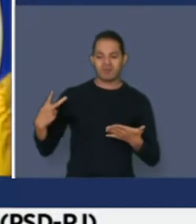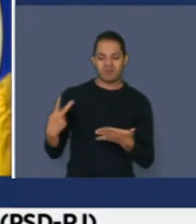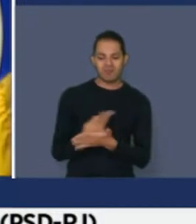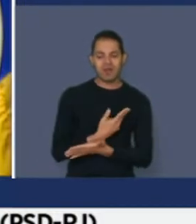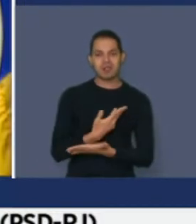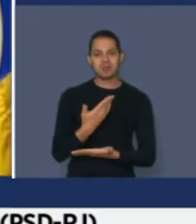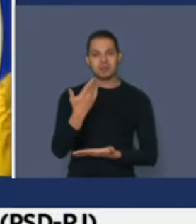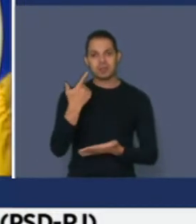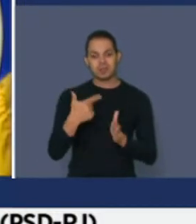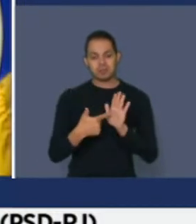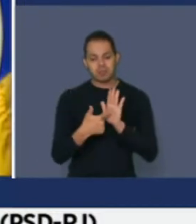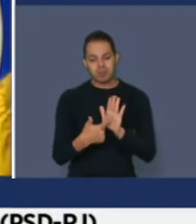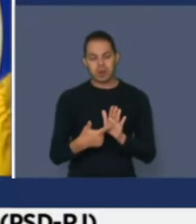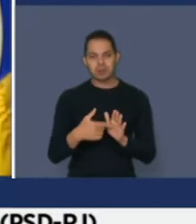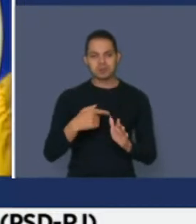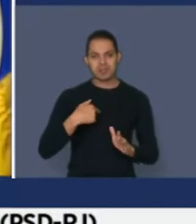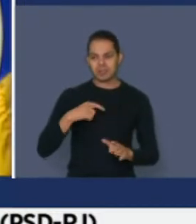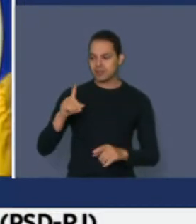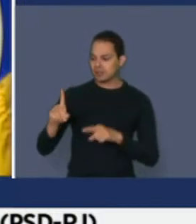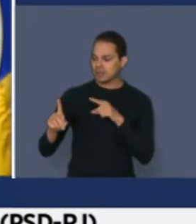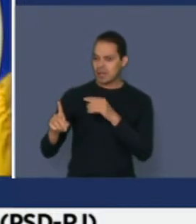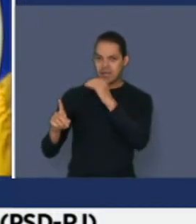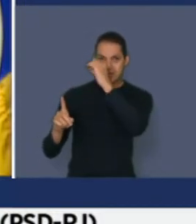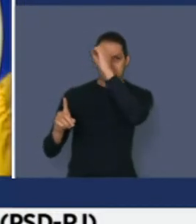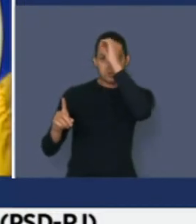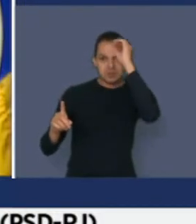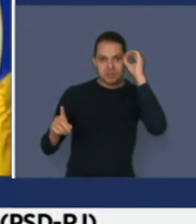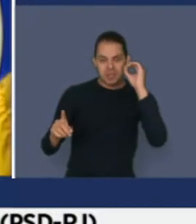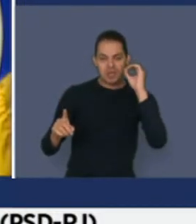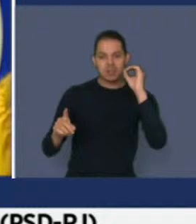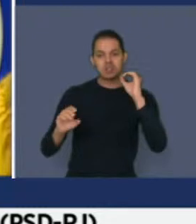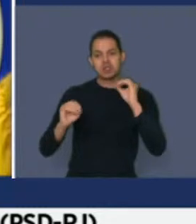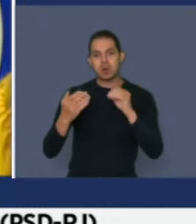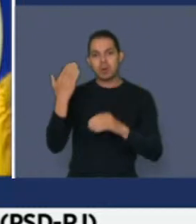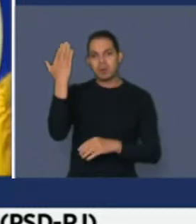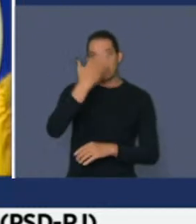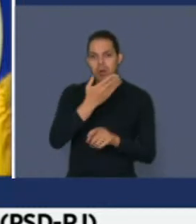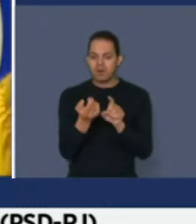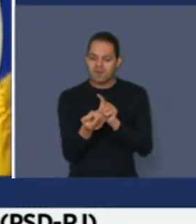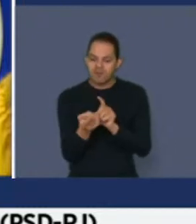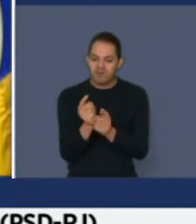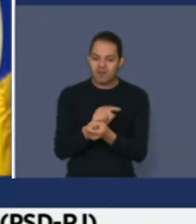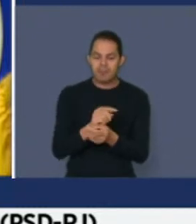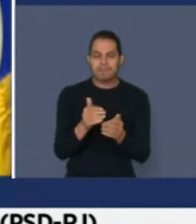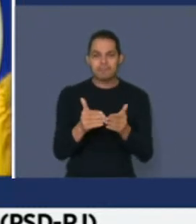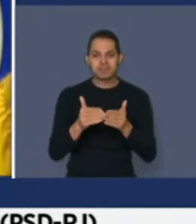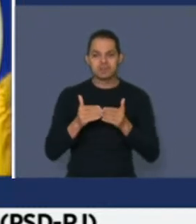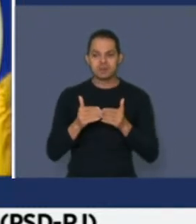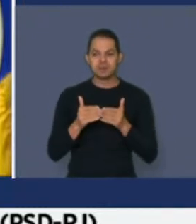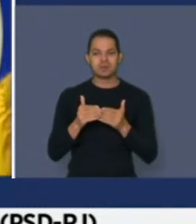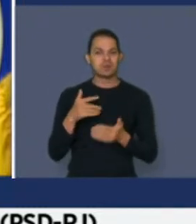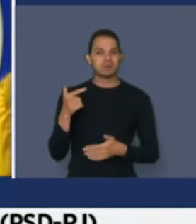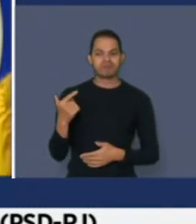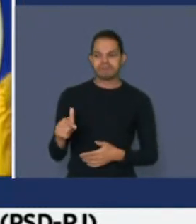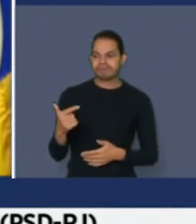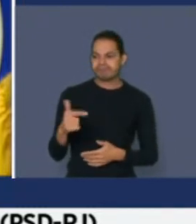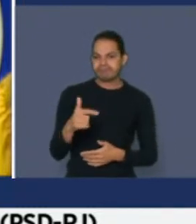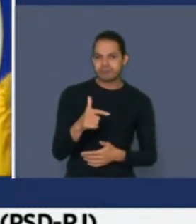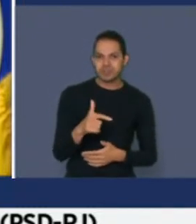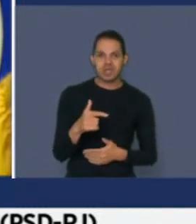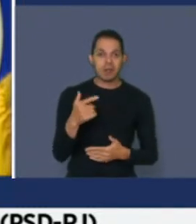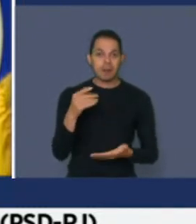trouxesse inocência ou contraprova ao que foi pedido, ataca-se